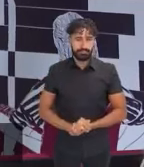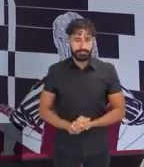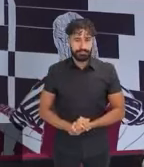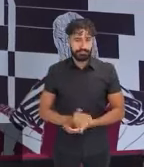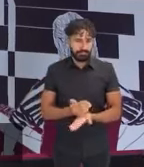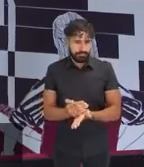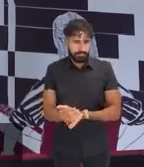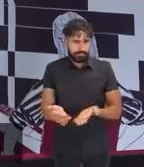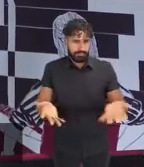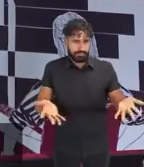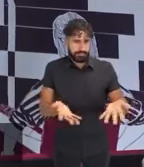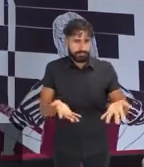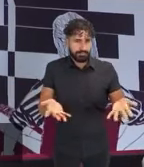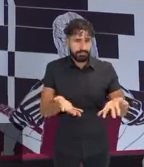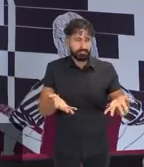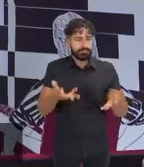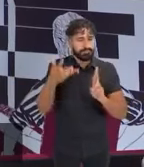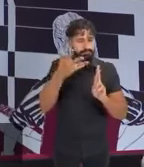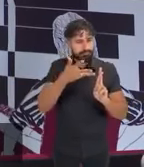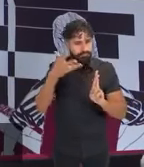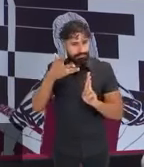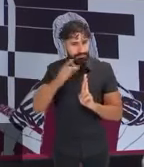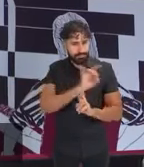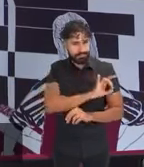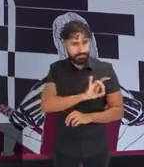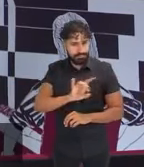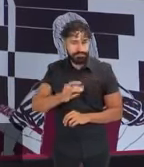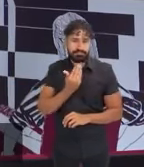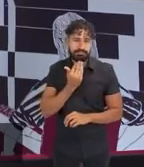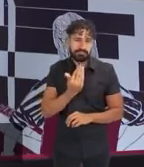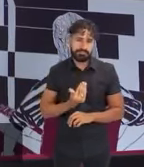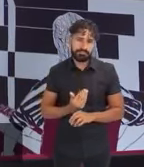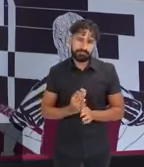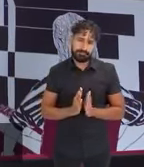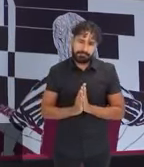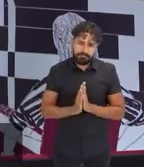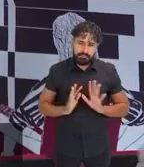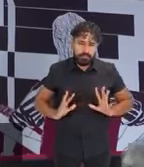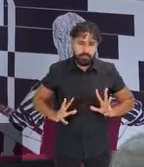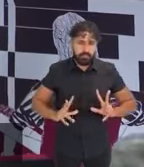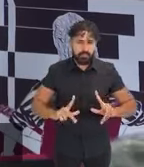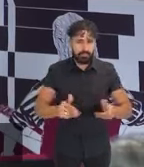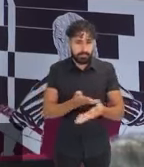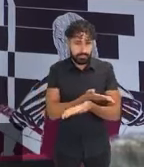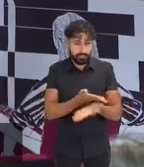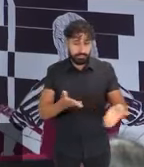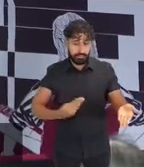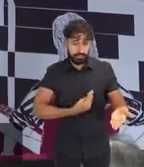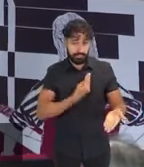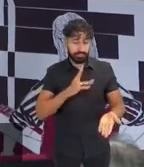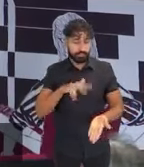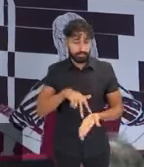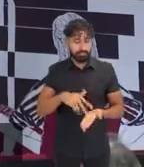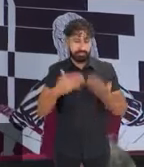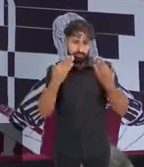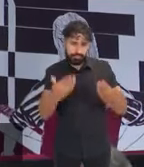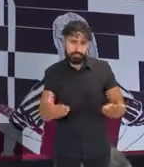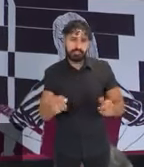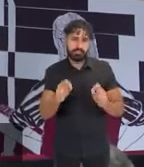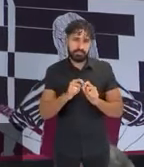Iniciaremos agora os pronunciamentos. Solicitamos por gentileza a todas e todos os participantes que façam